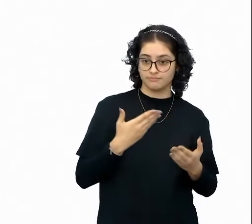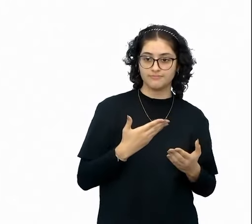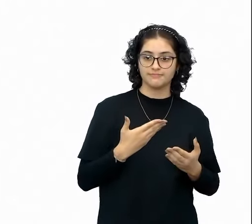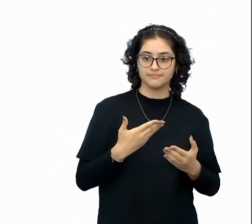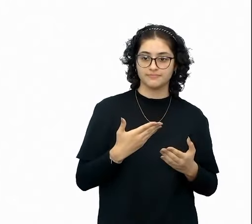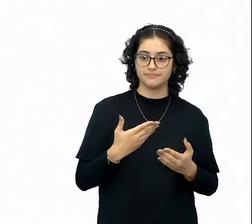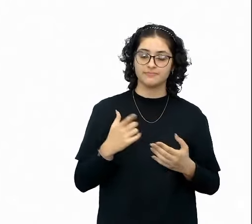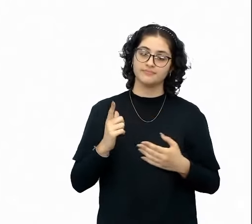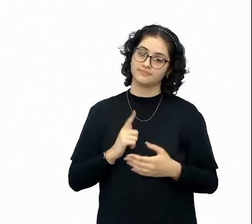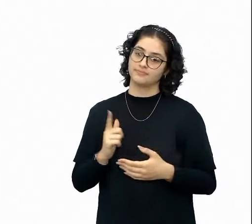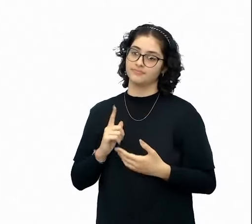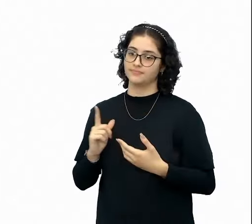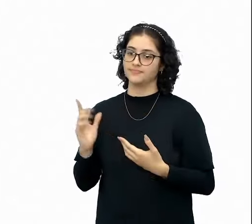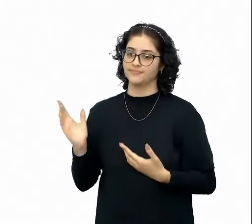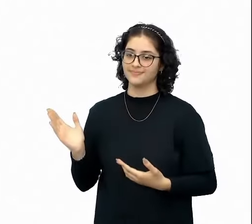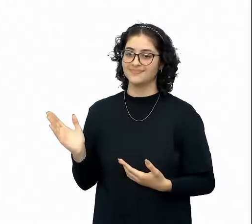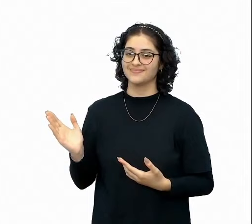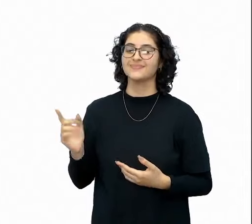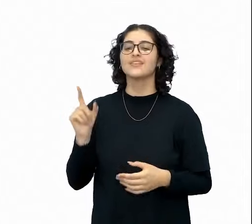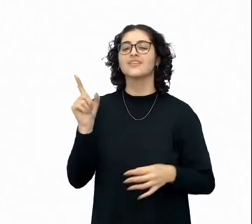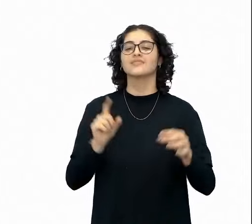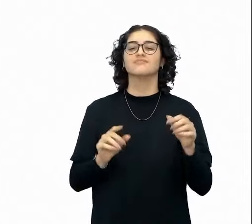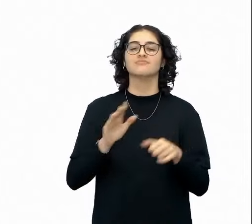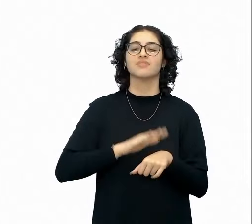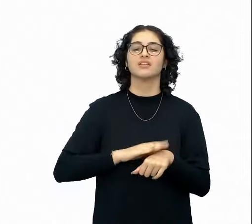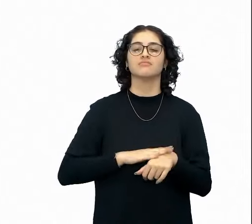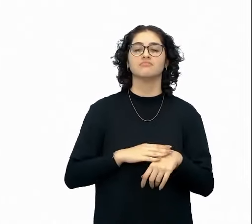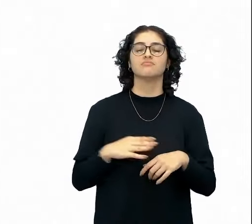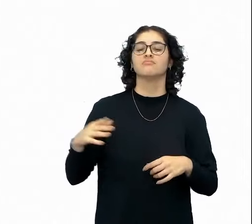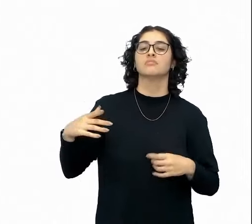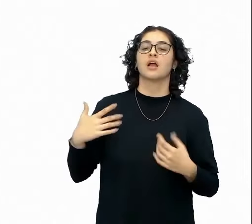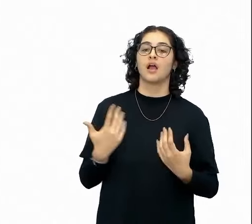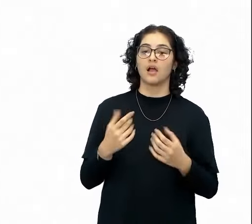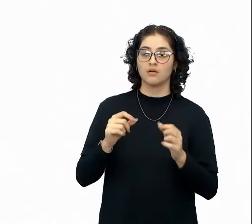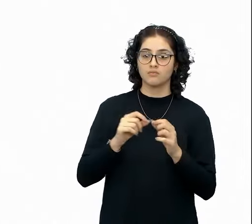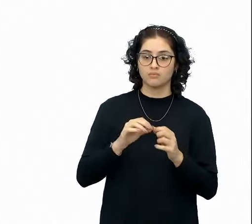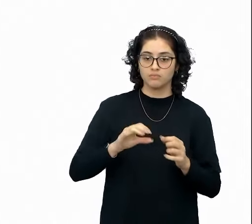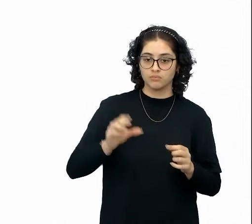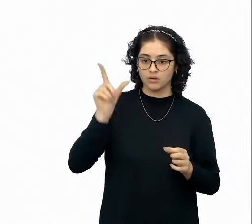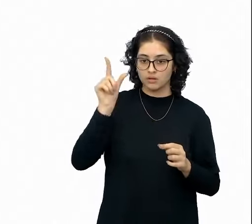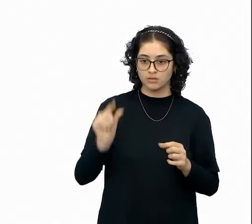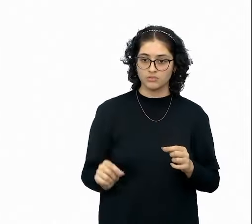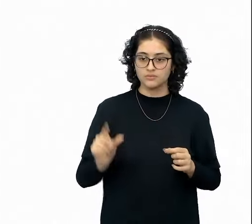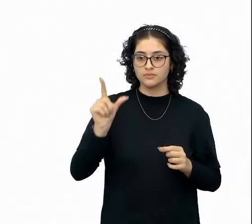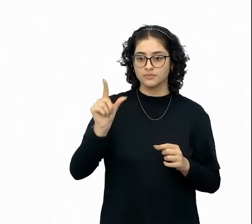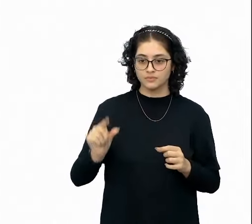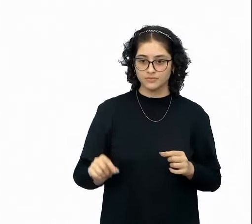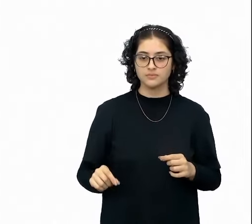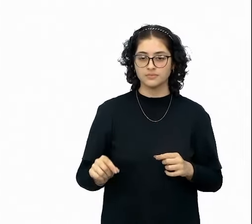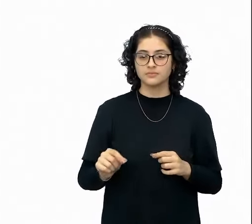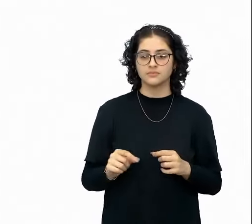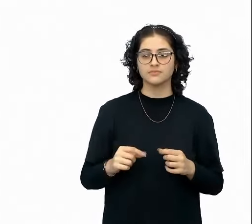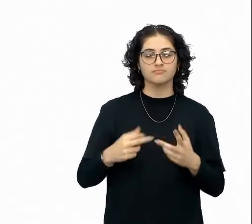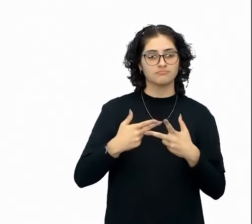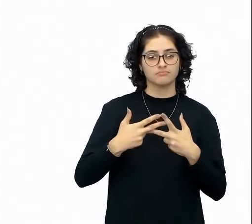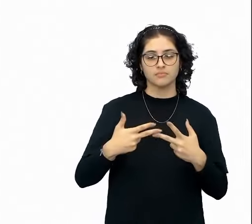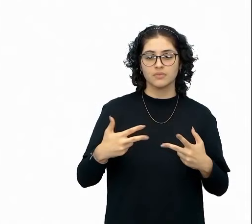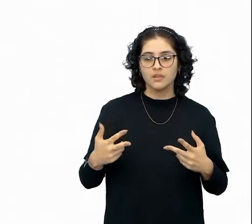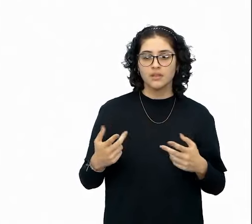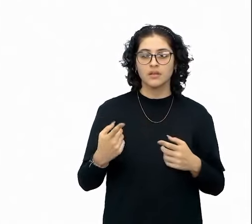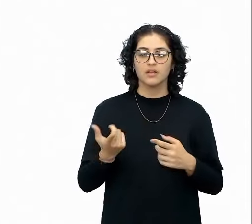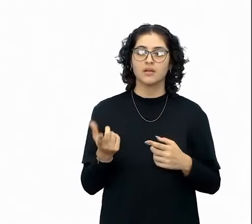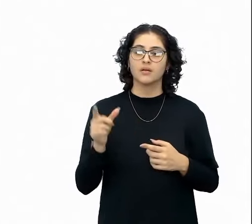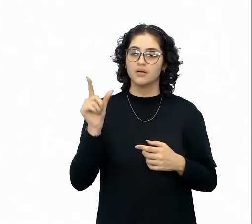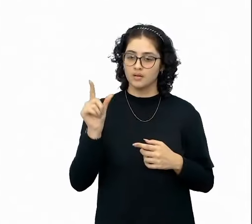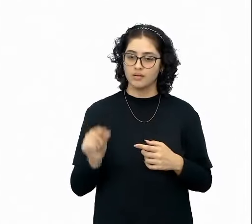essa figura. E aí ele faz o quê? A parte do algoritmo, solução para solução